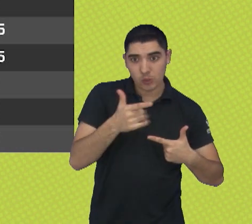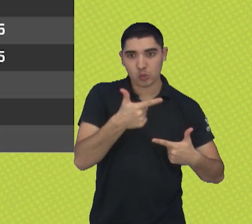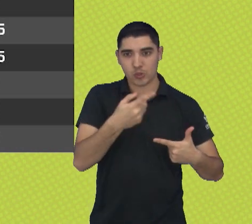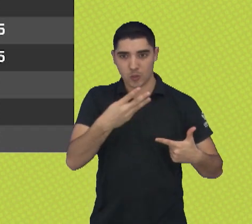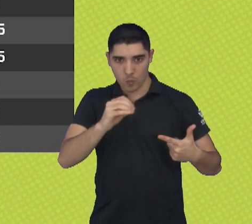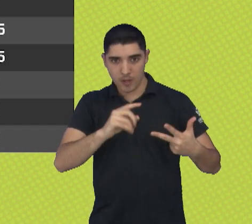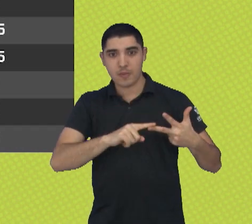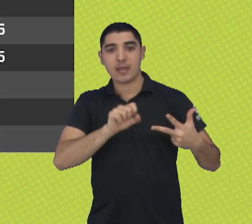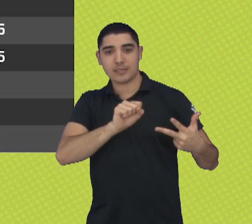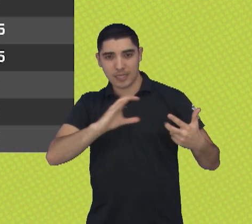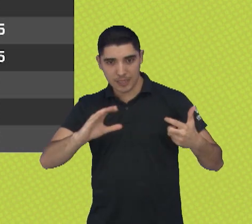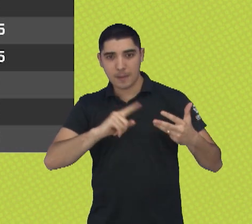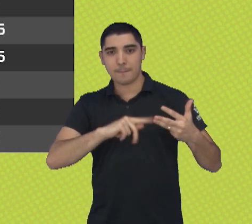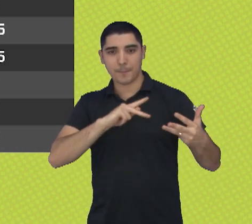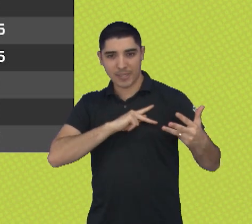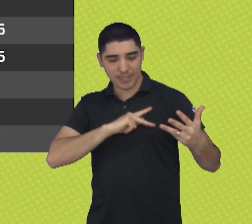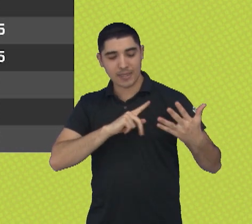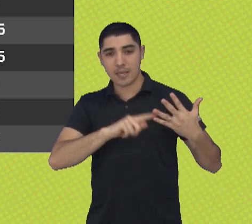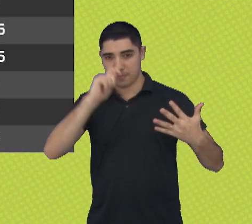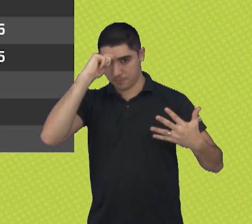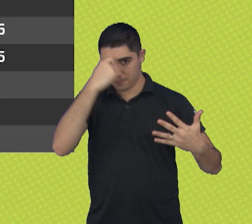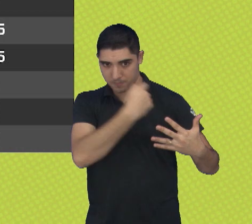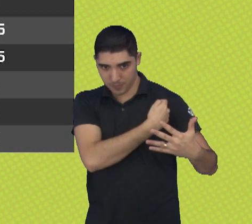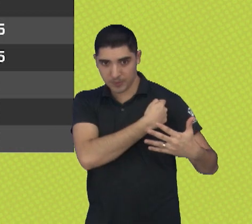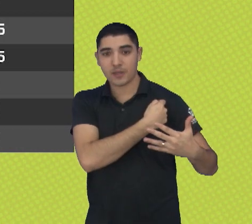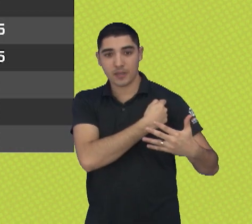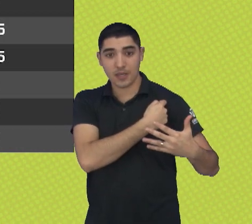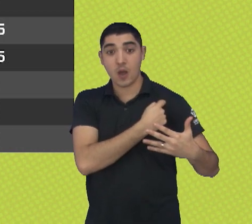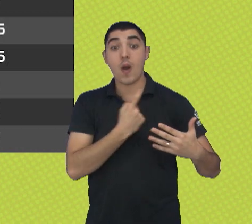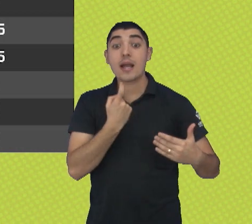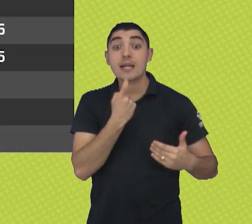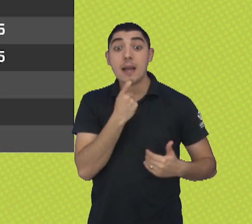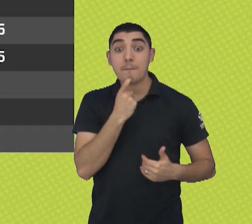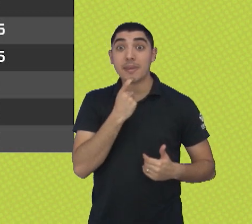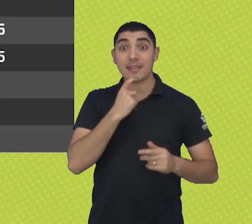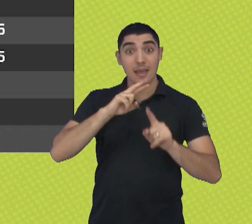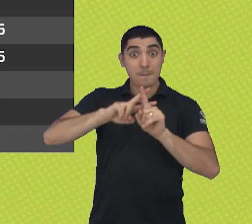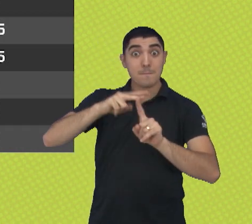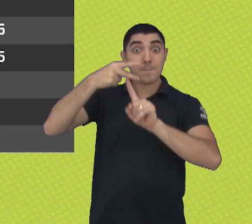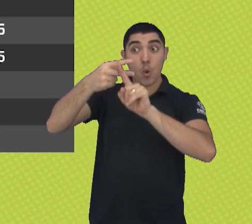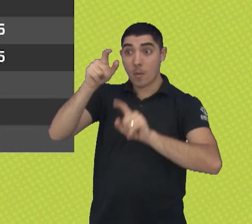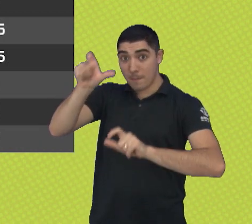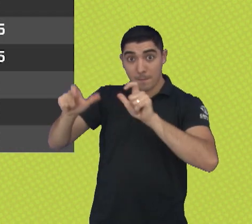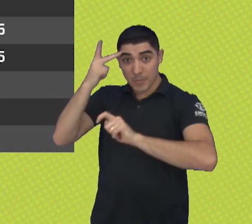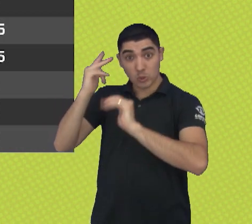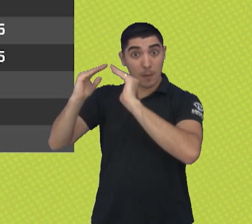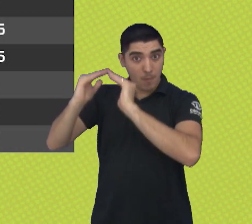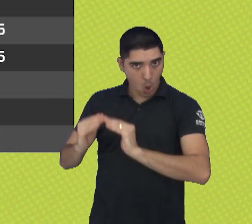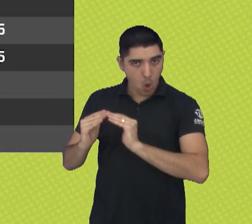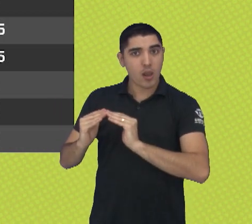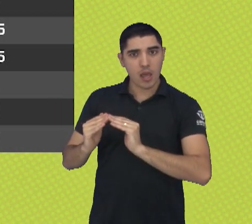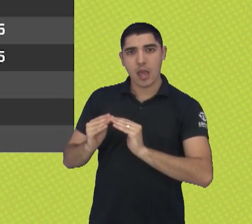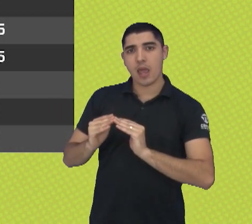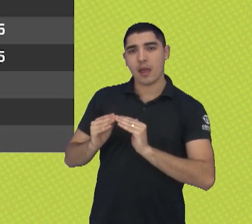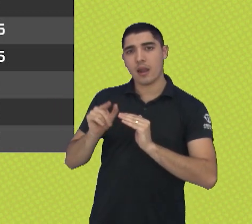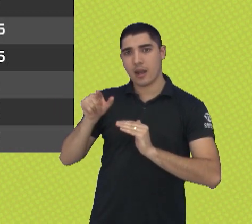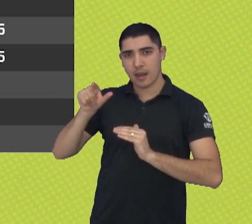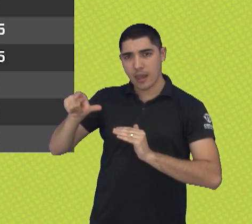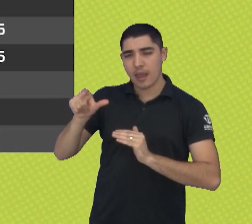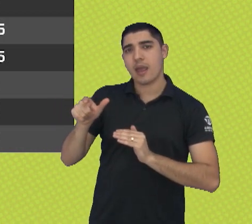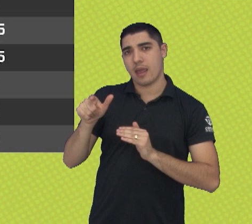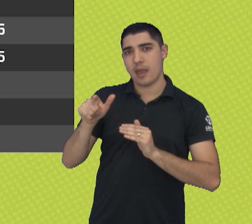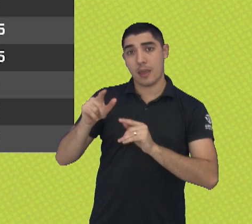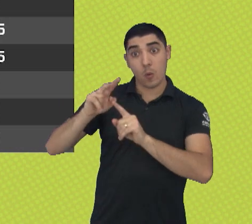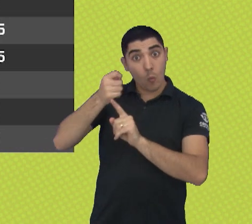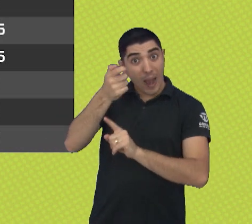São Caetano, Pinda, São José do Rio Preto, olha lá, Campinas, tem o dobro da população de São José praticamente, mais ou menos, né, um pouquinho menos talvez do que o dobro, mas